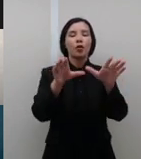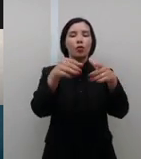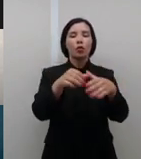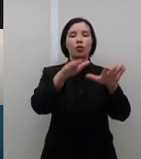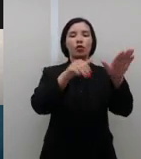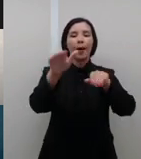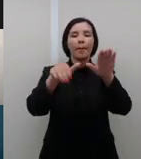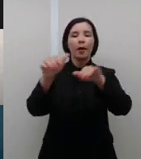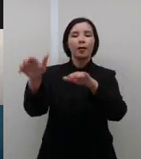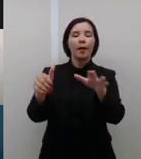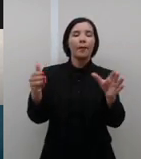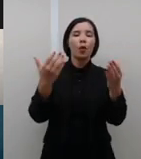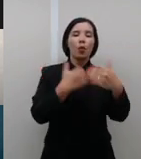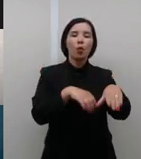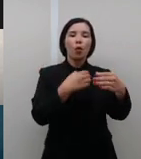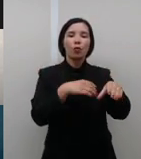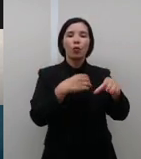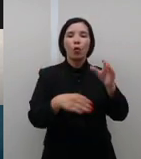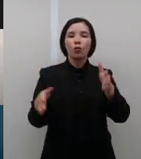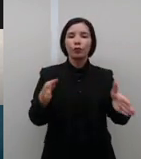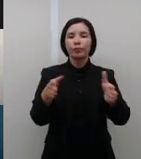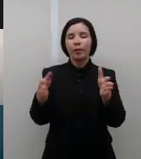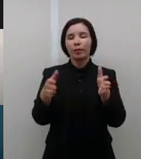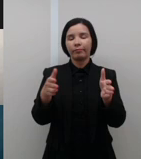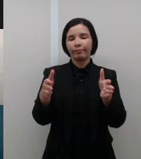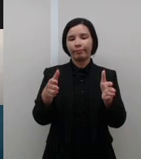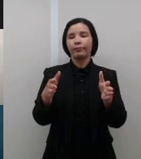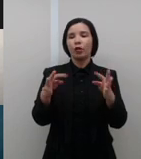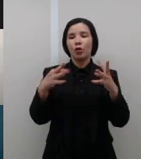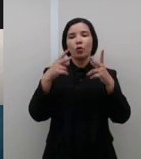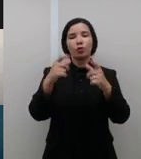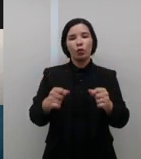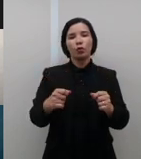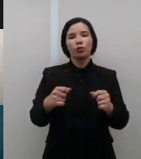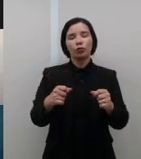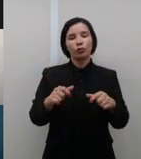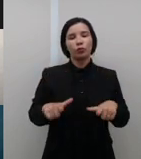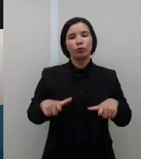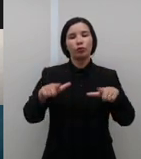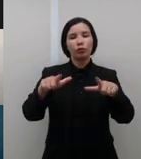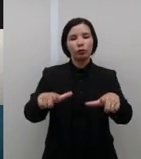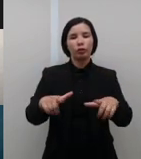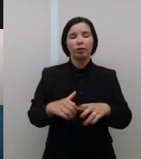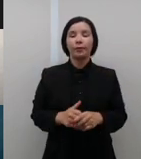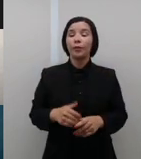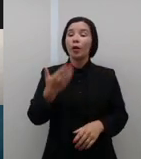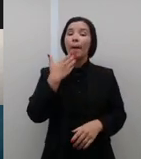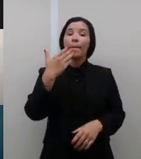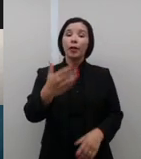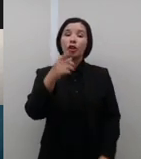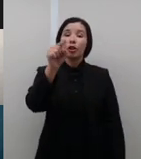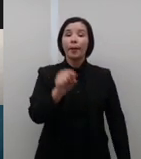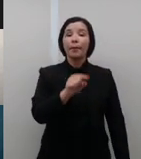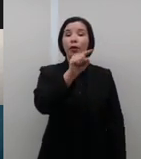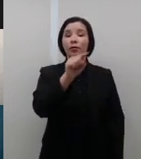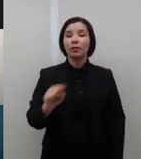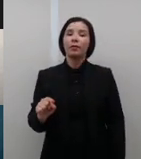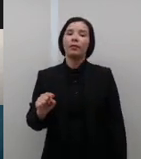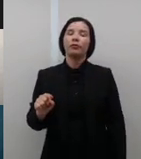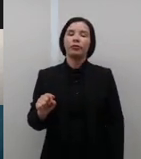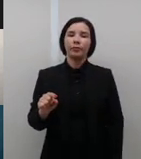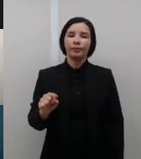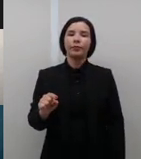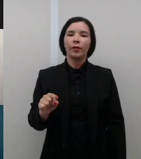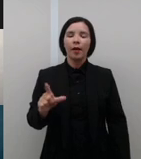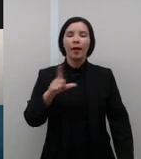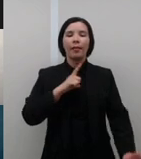marco temporal para aquisição de todos os títulos. O pedido foi julgado improcedente. Em aresto, assim resumido,